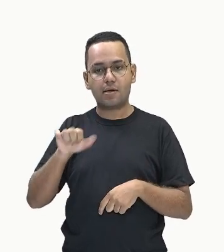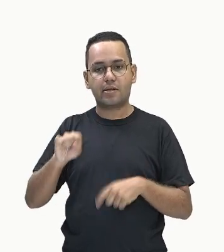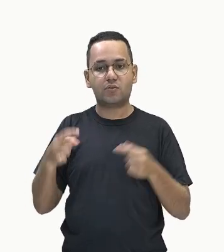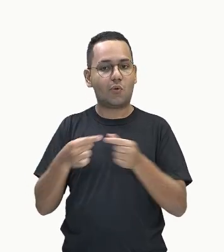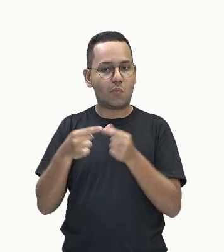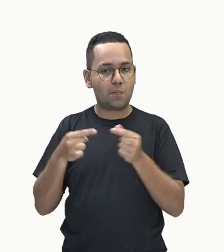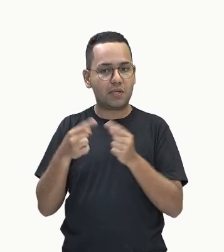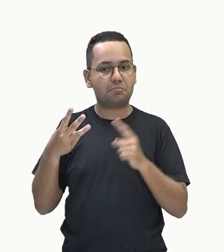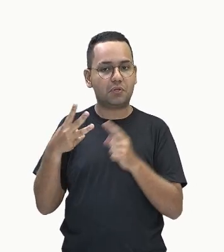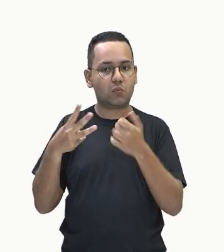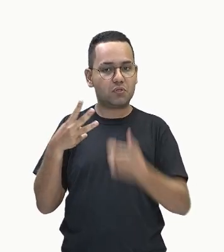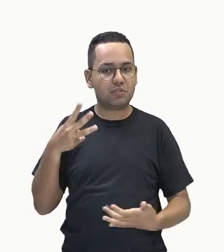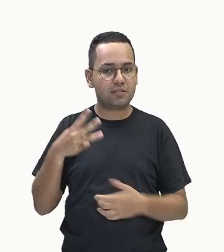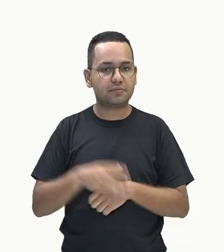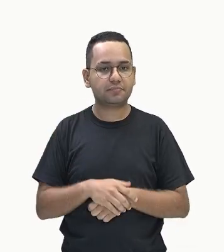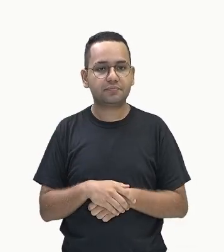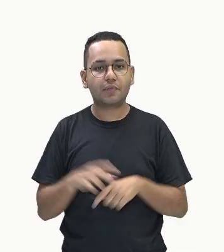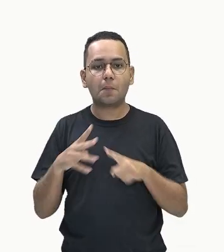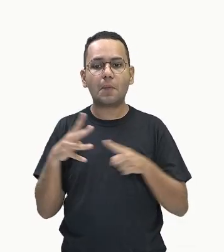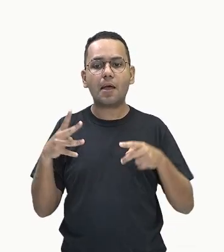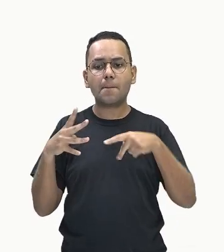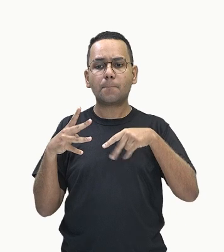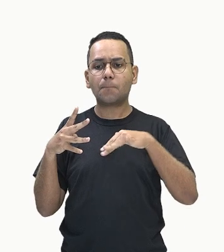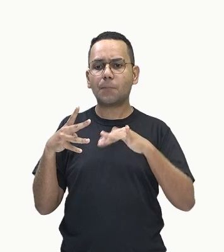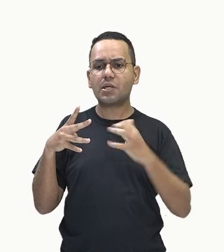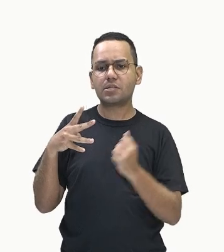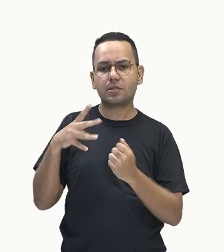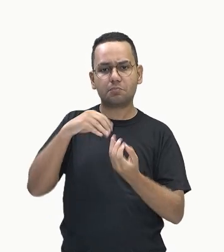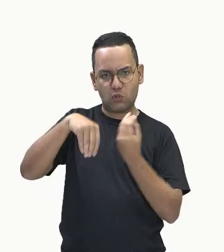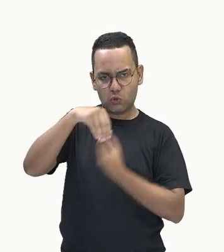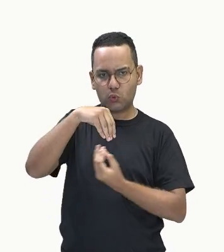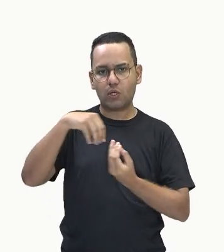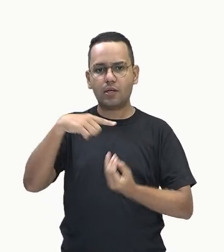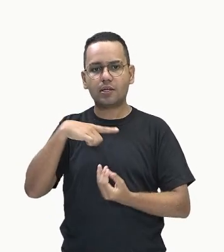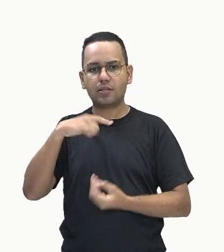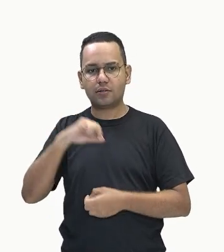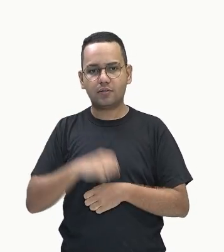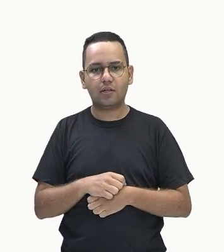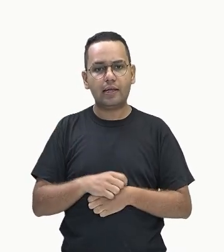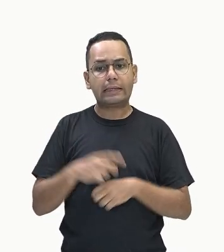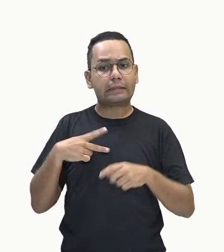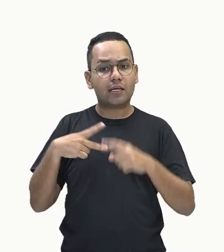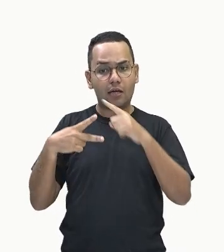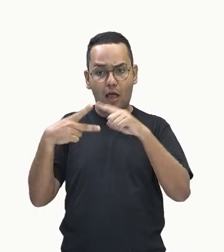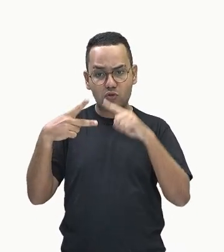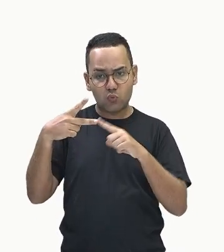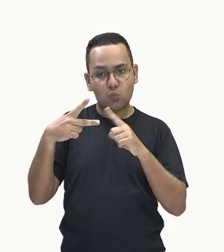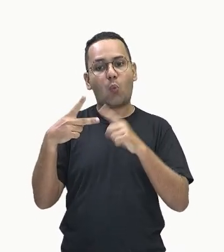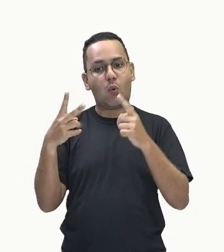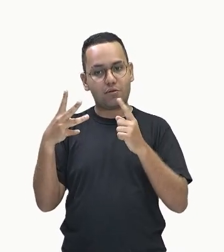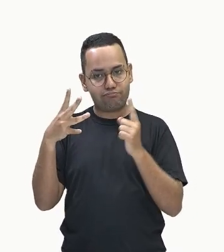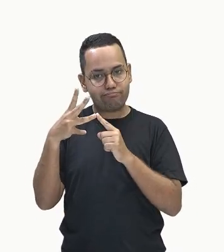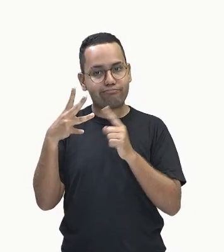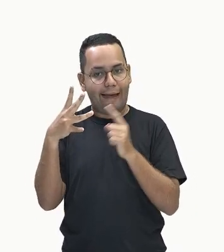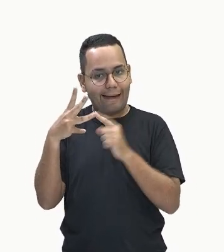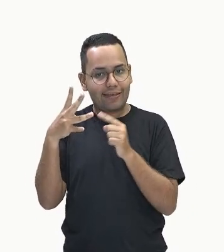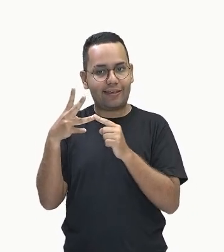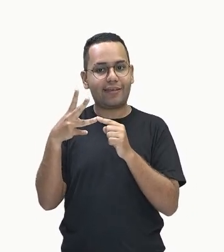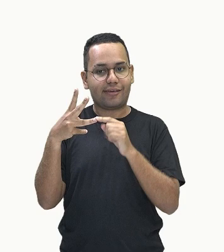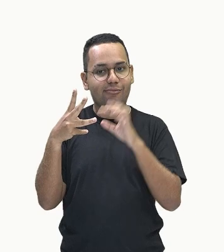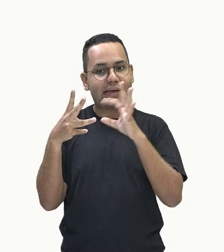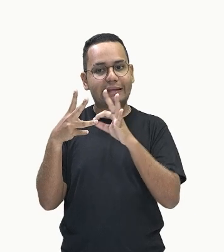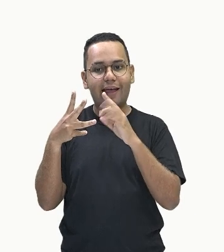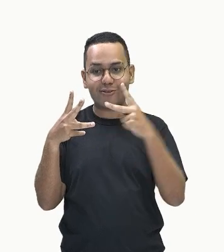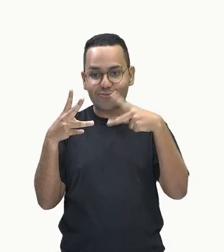né? Por quê? Porque elas funcionam como glândulas endócrinas e também têm função exócrina. Possui uma porção endócrina e